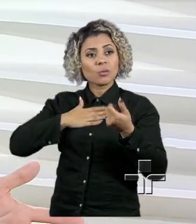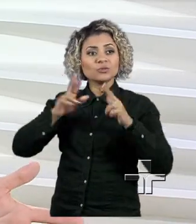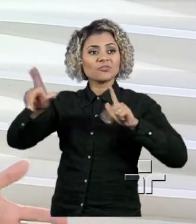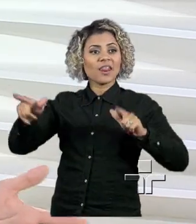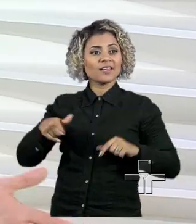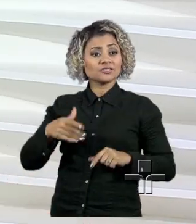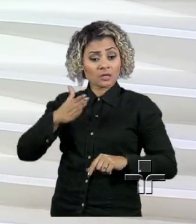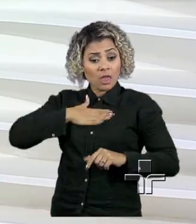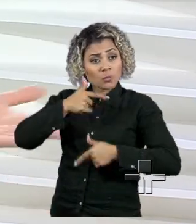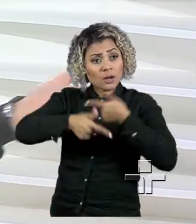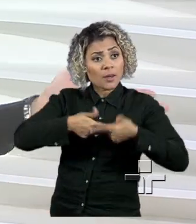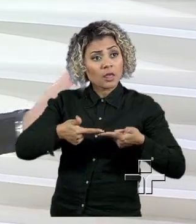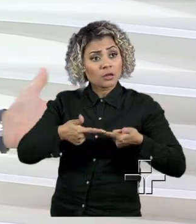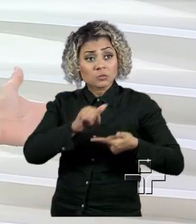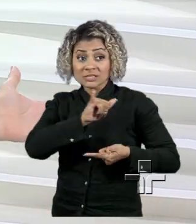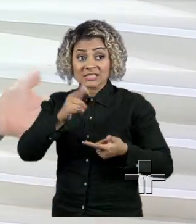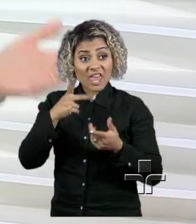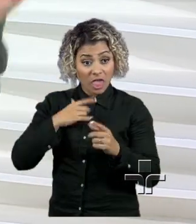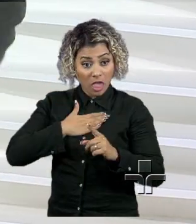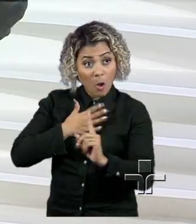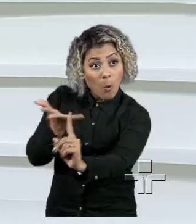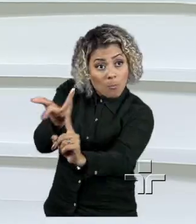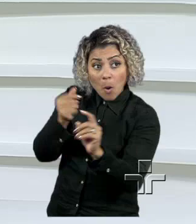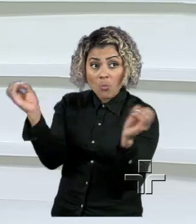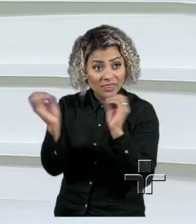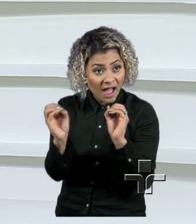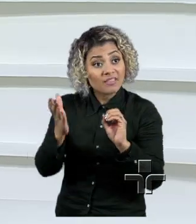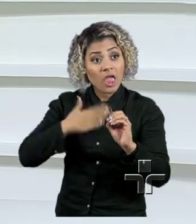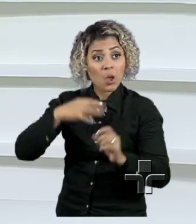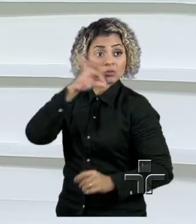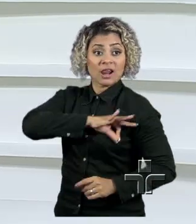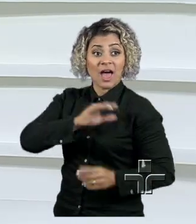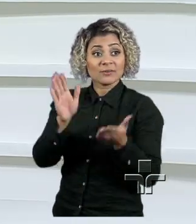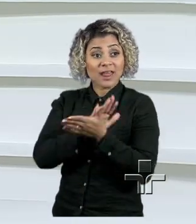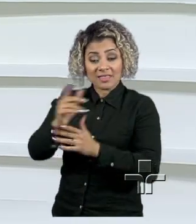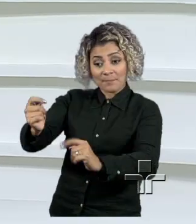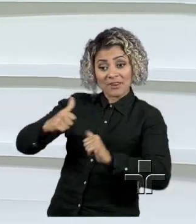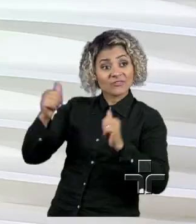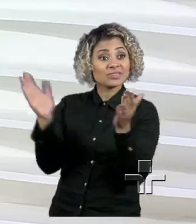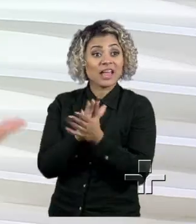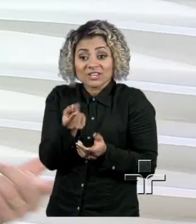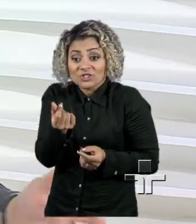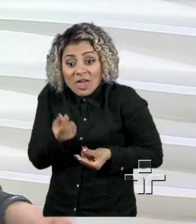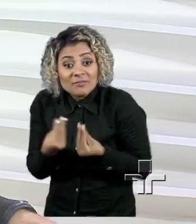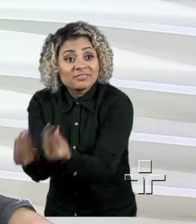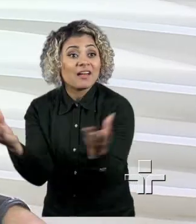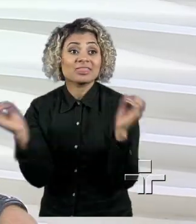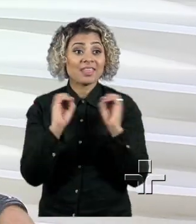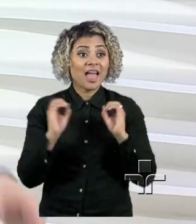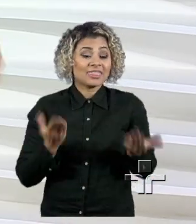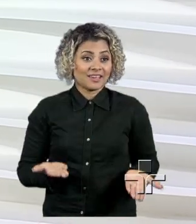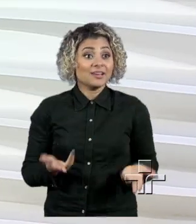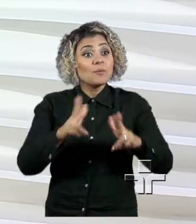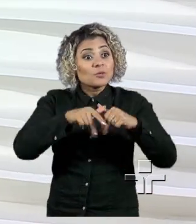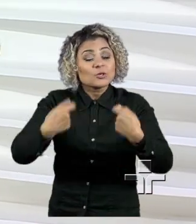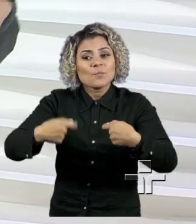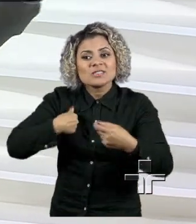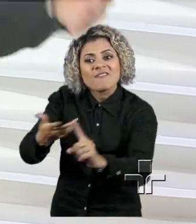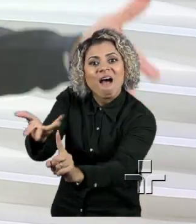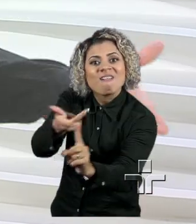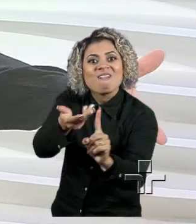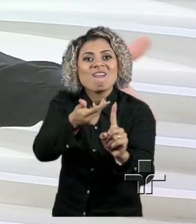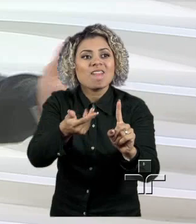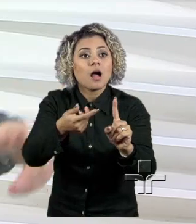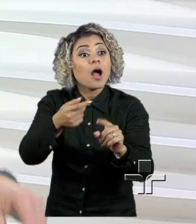encantar. Se eu não encantar, não tinha gorjeta. Mas já era empreendedor, eu dependia de encantar o outro para ganhar alguma coisa. E eu construí a minha